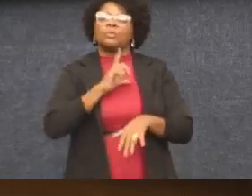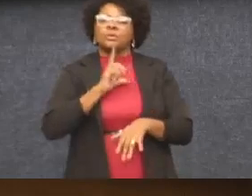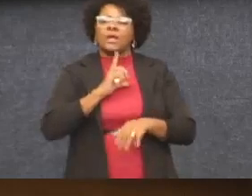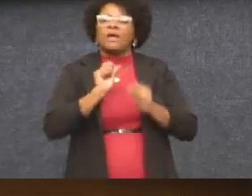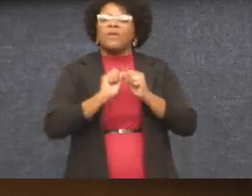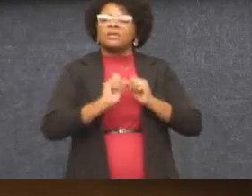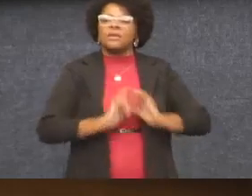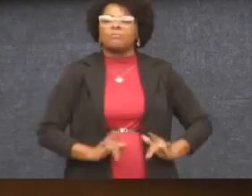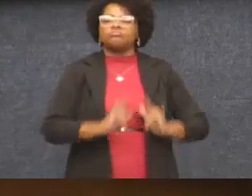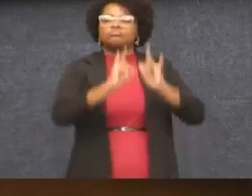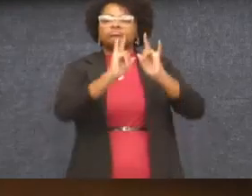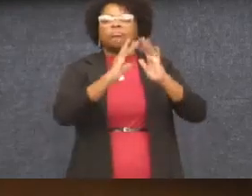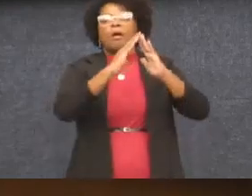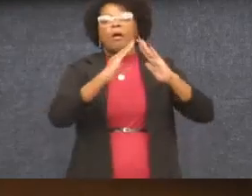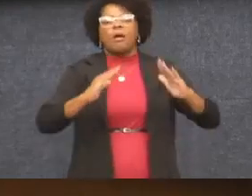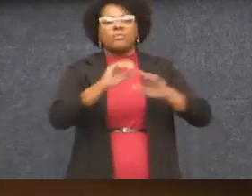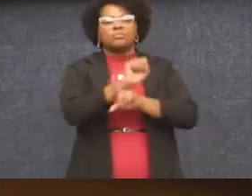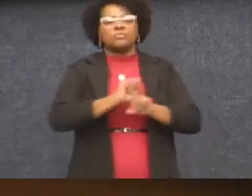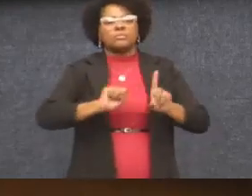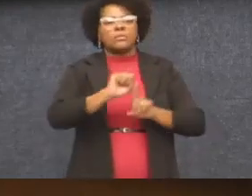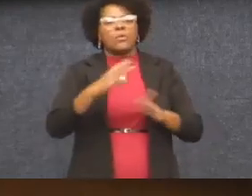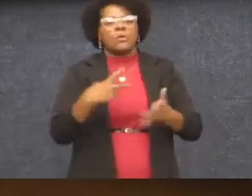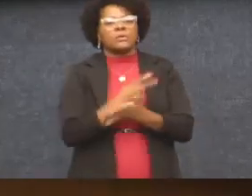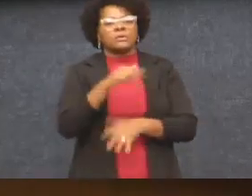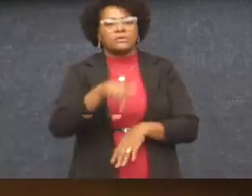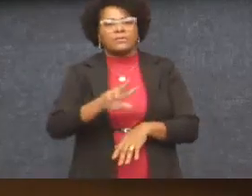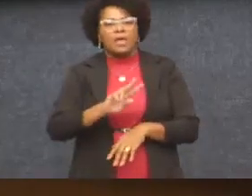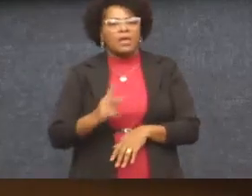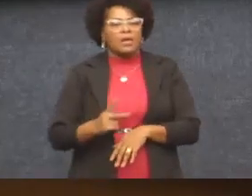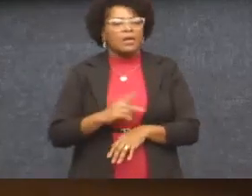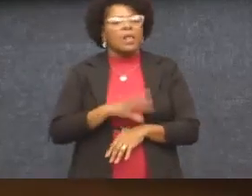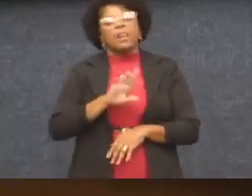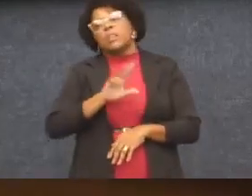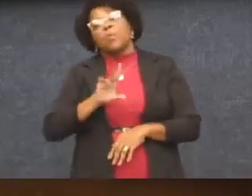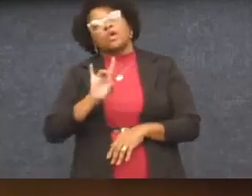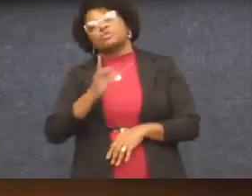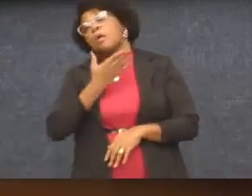seja realidade em Belo Horizonte e não conversa fiada. Voto sim.